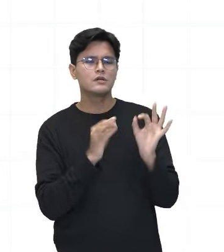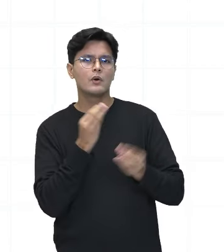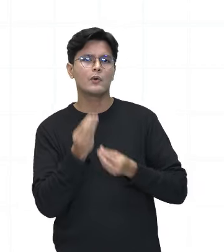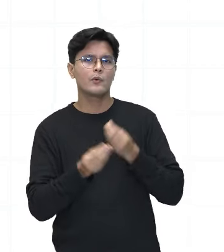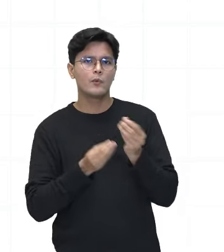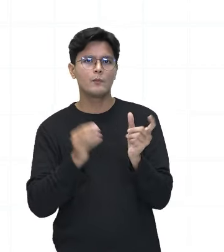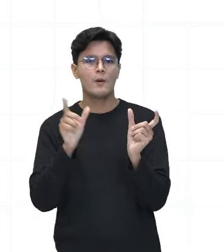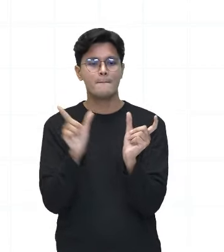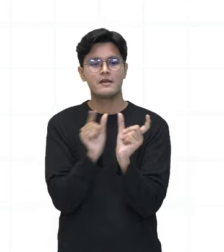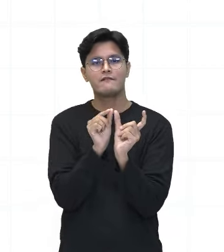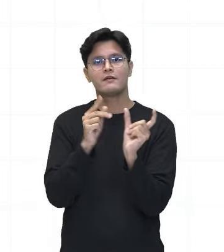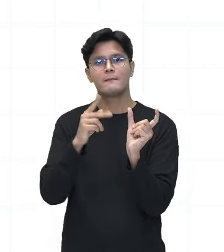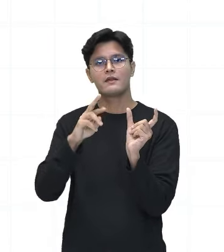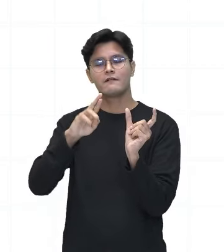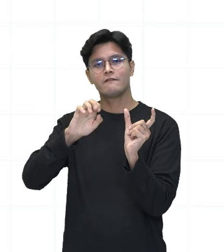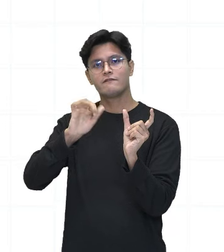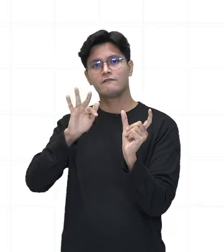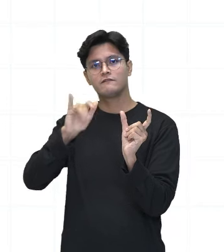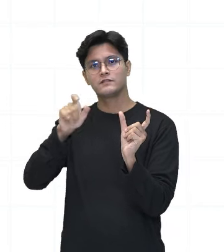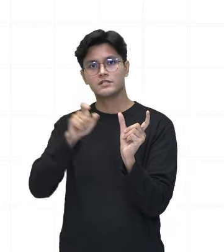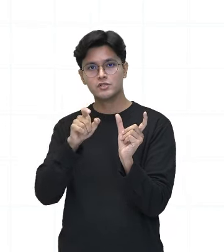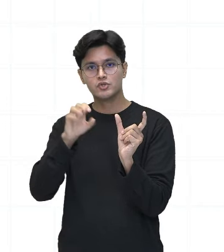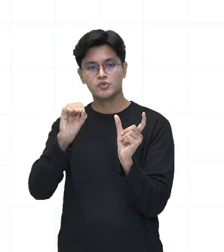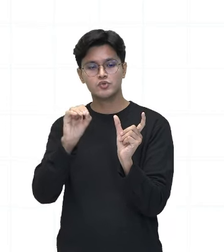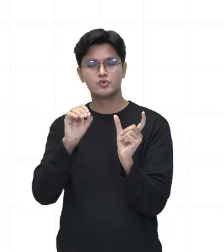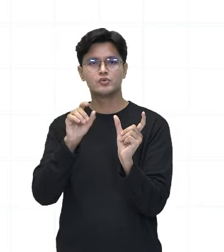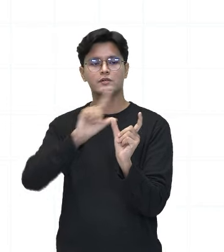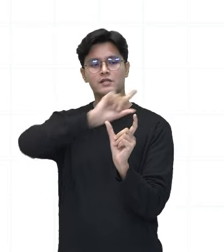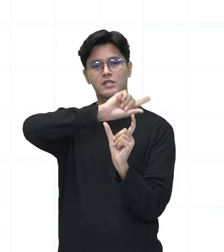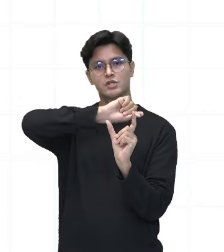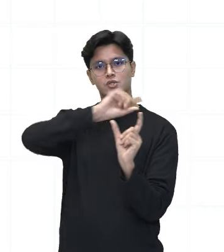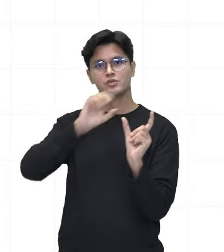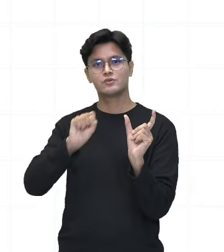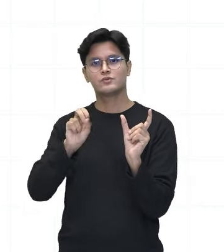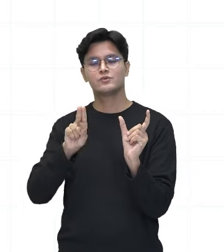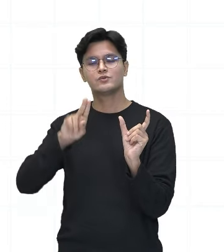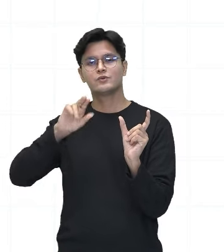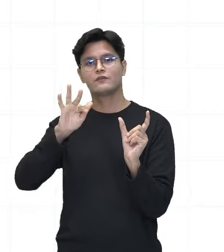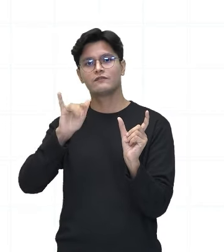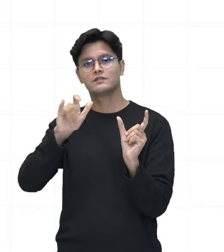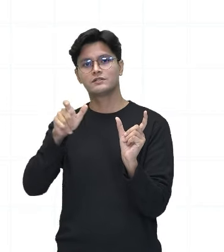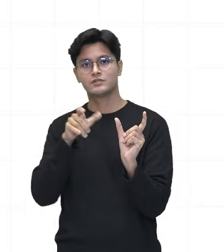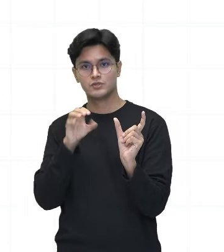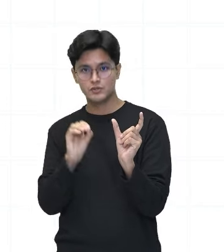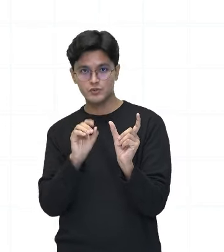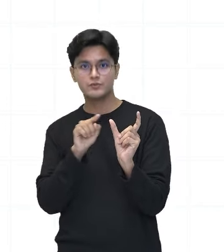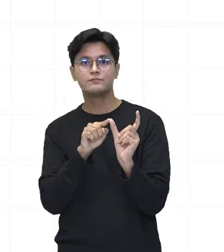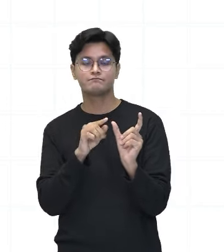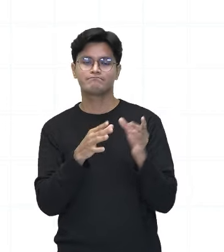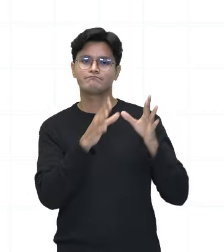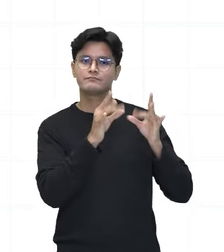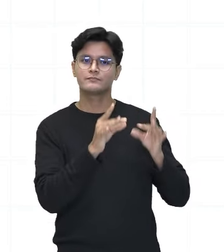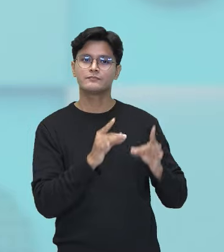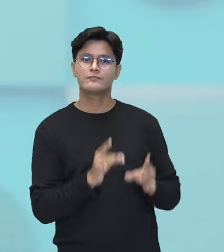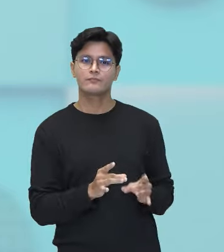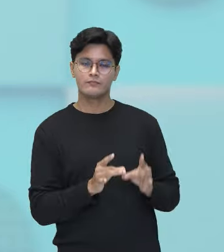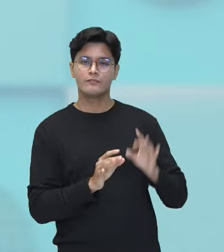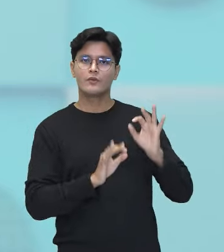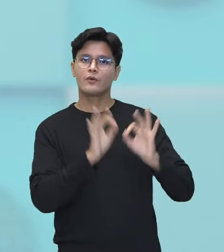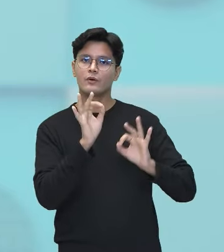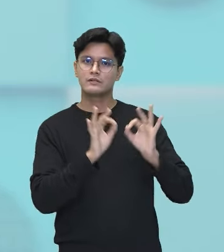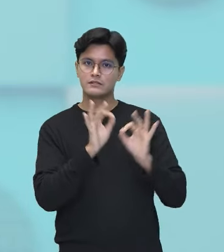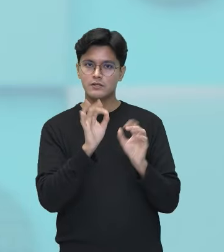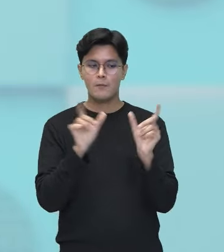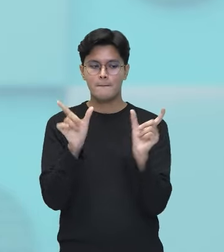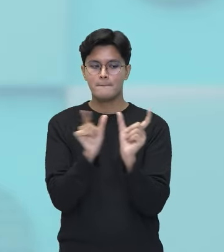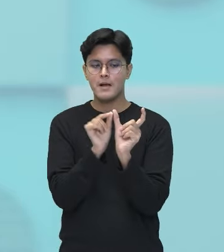O detalhamento é significado de diferentes prefixos, an, this, na formação de palavras. Então, quero